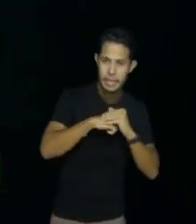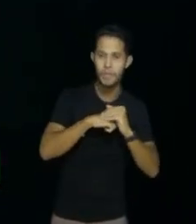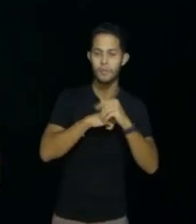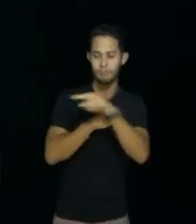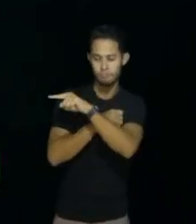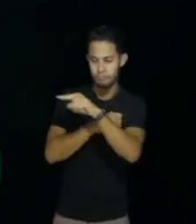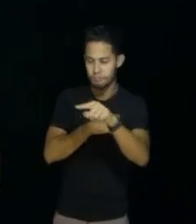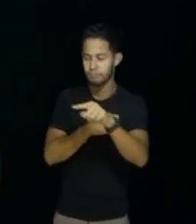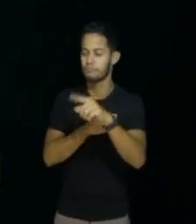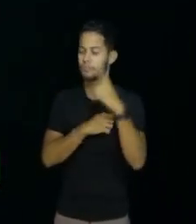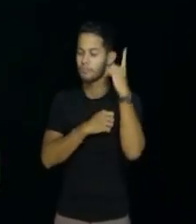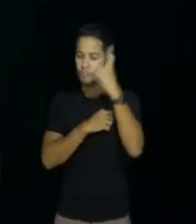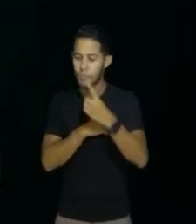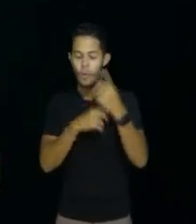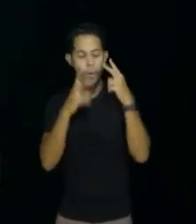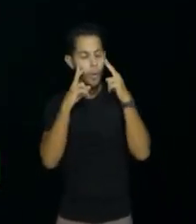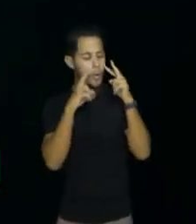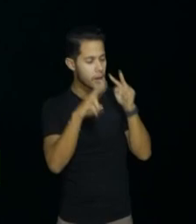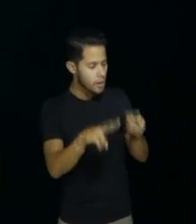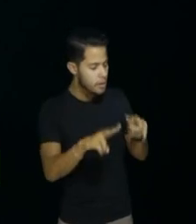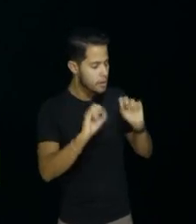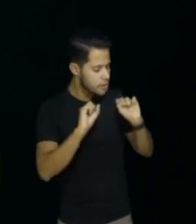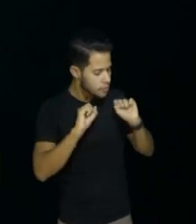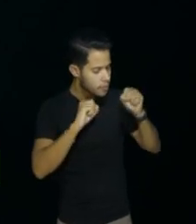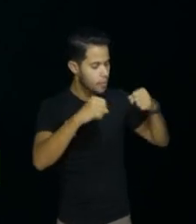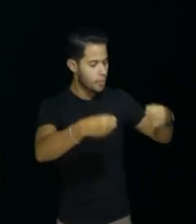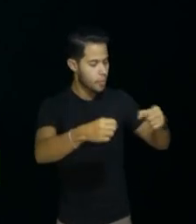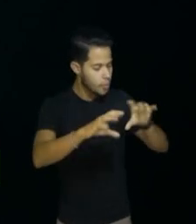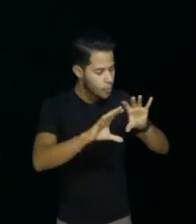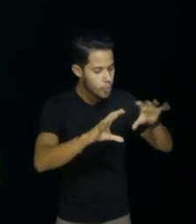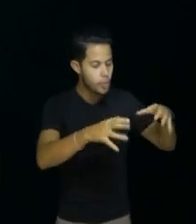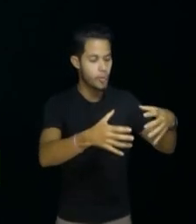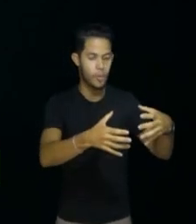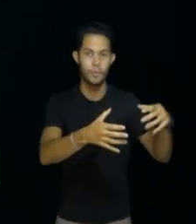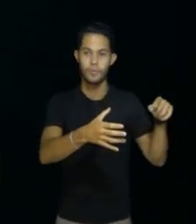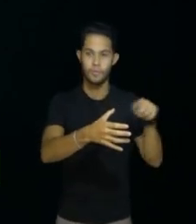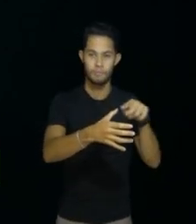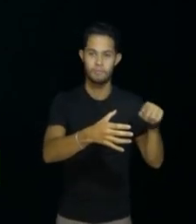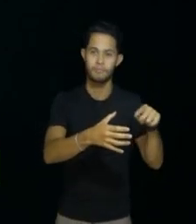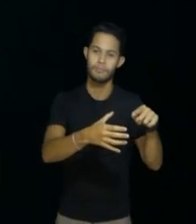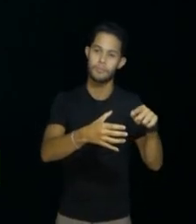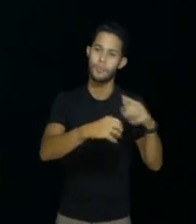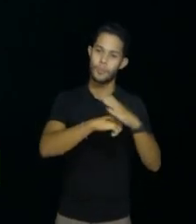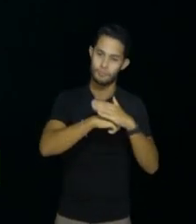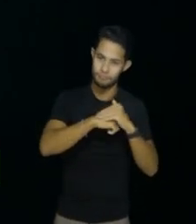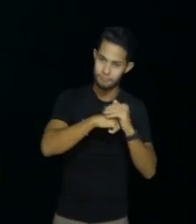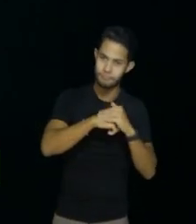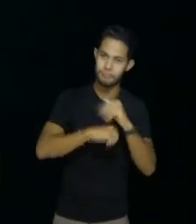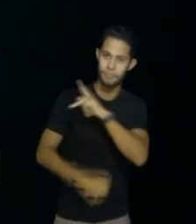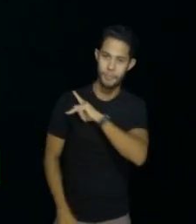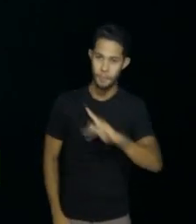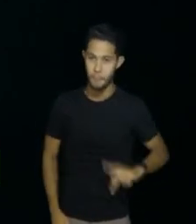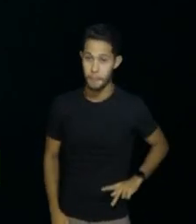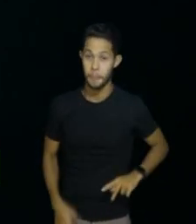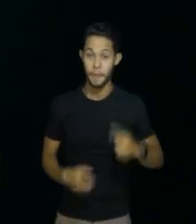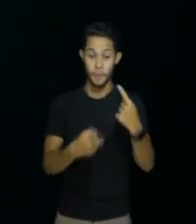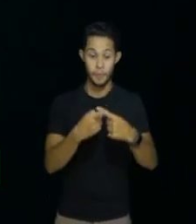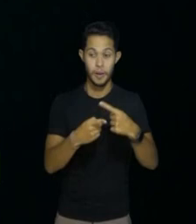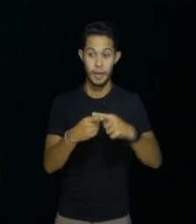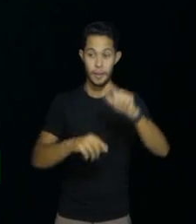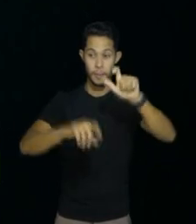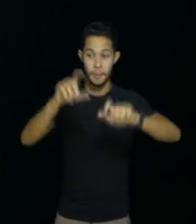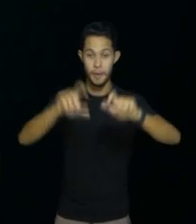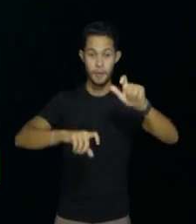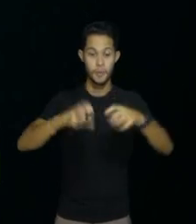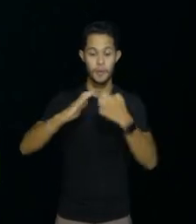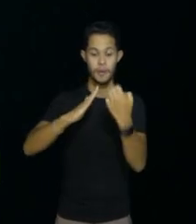que olhem com muita dedicação para o nosso setor, querido presidente, porque o empresariado está aqui para trabalhar. Essa